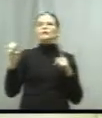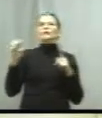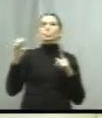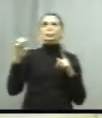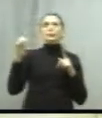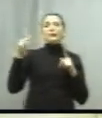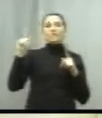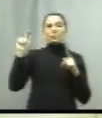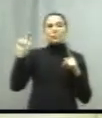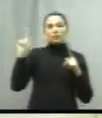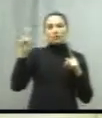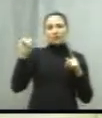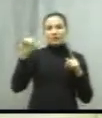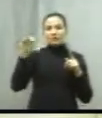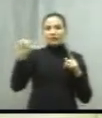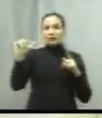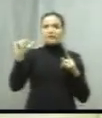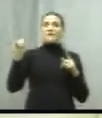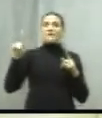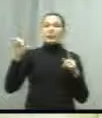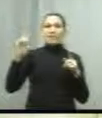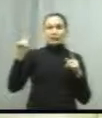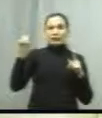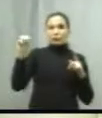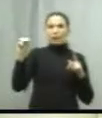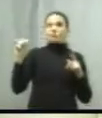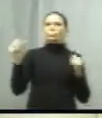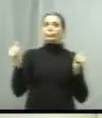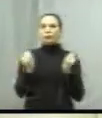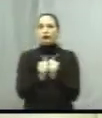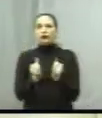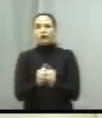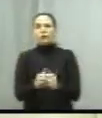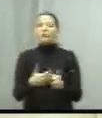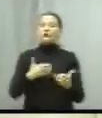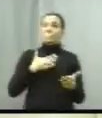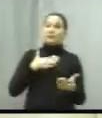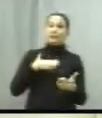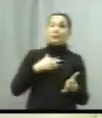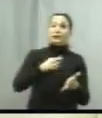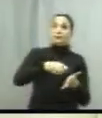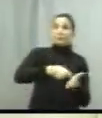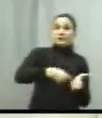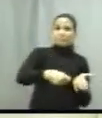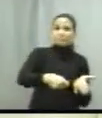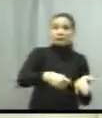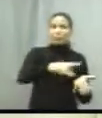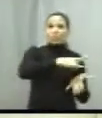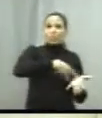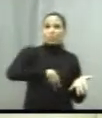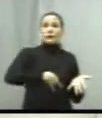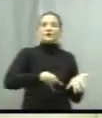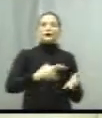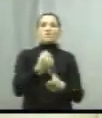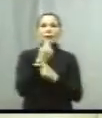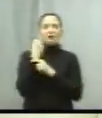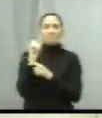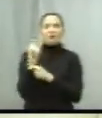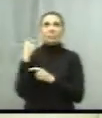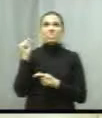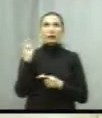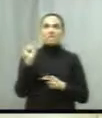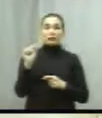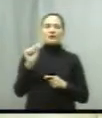Sabonete e ao vereador Ed Lopes, que junto com este vereador assinou o requerimento que garantiu